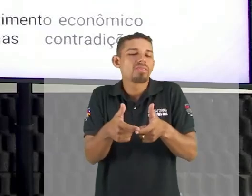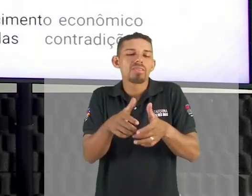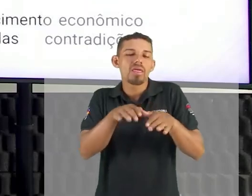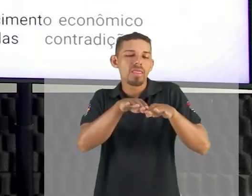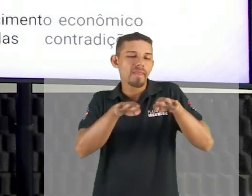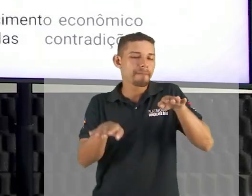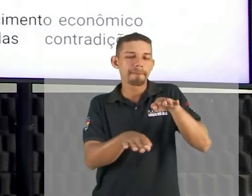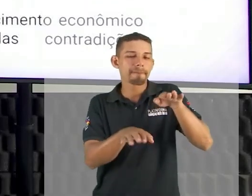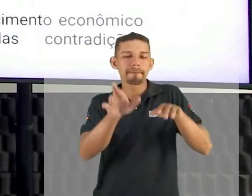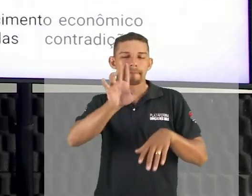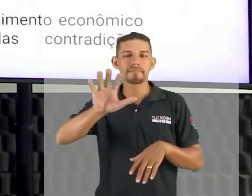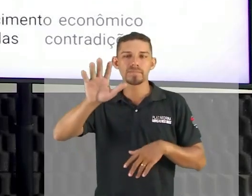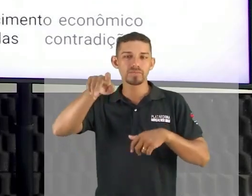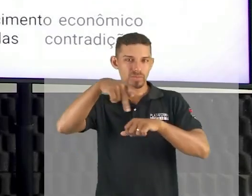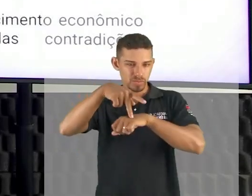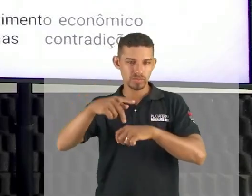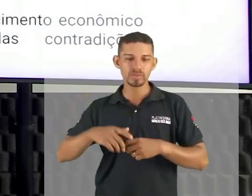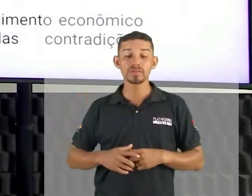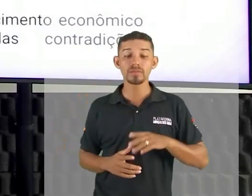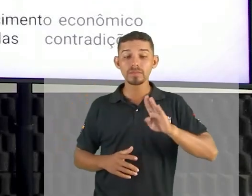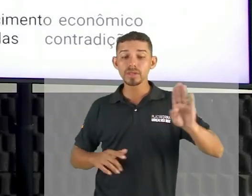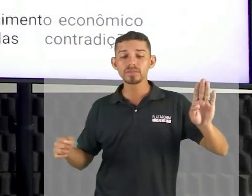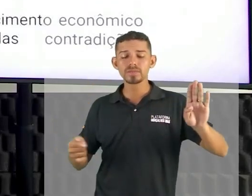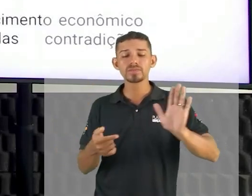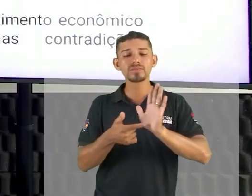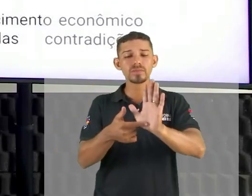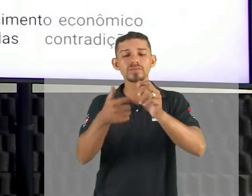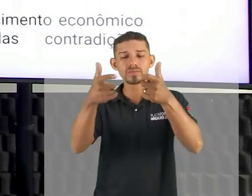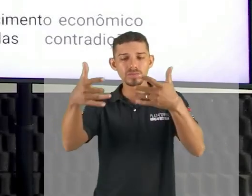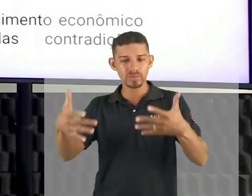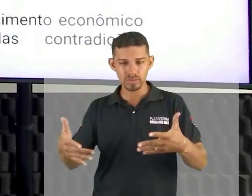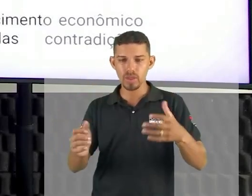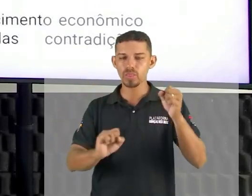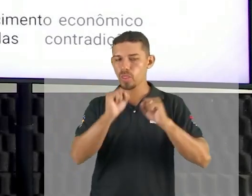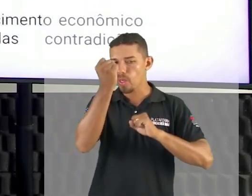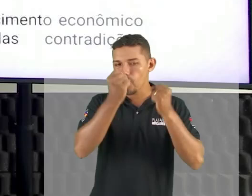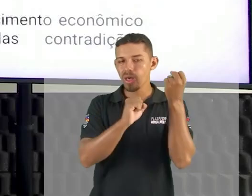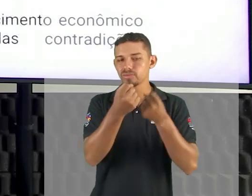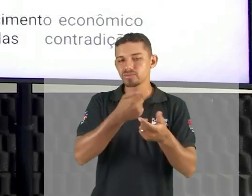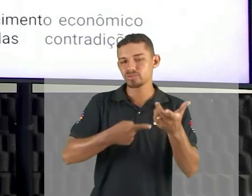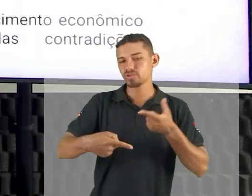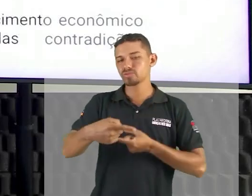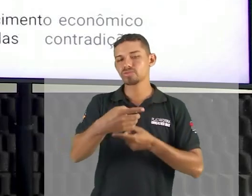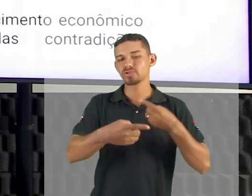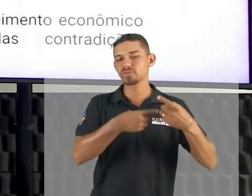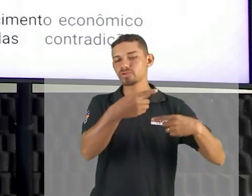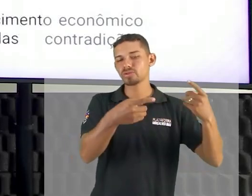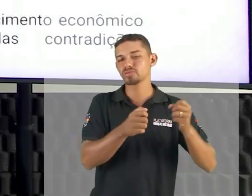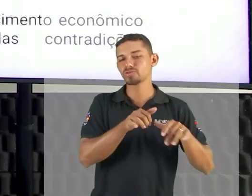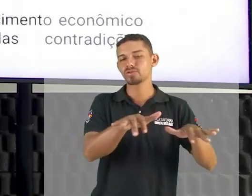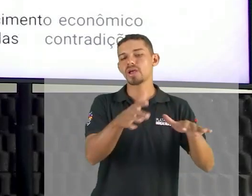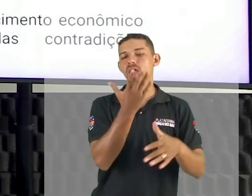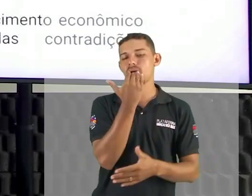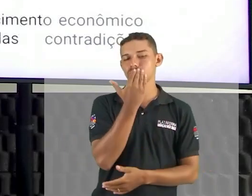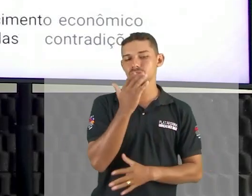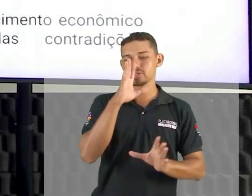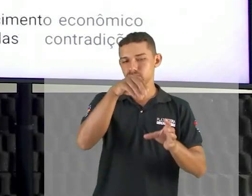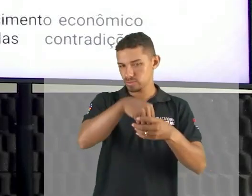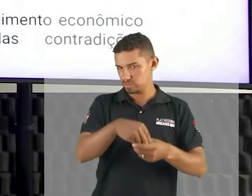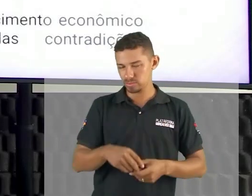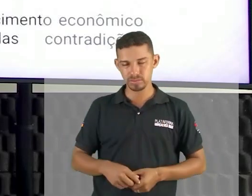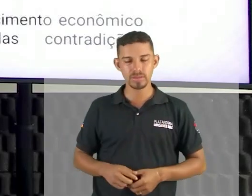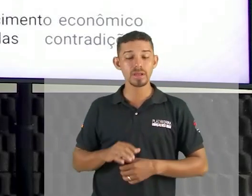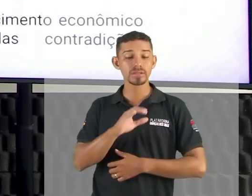regionais do país. A letra B, destacar que a modernização das indústrias dinamizou a produção de alimentos para o mercado interno.